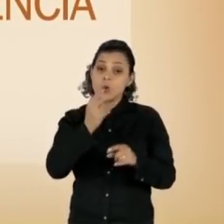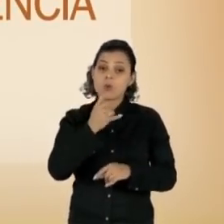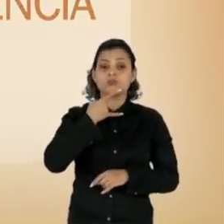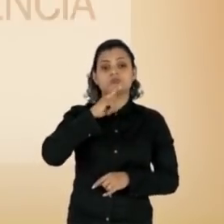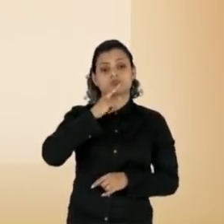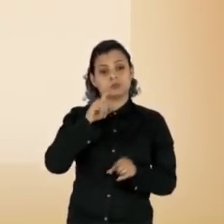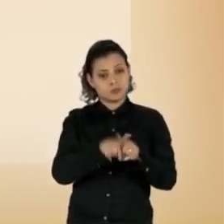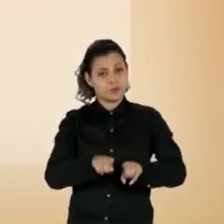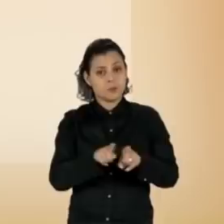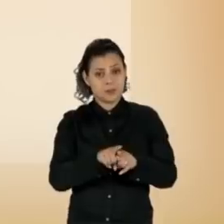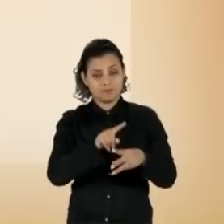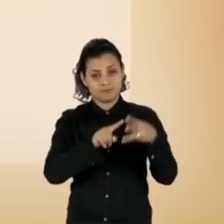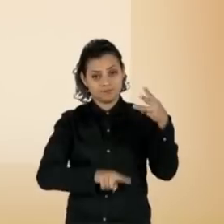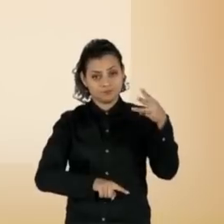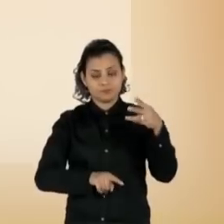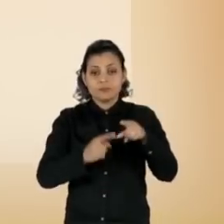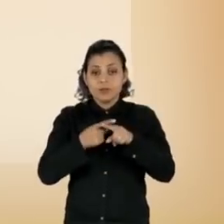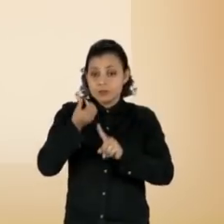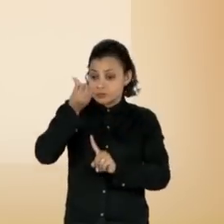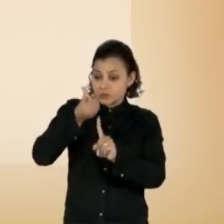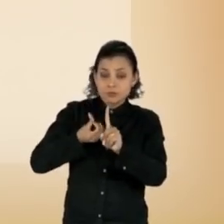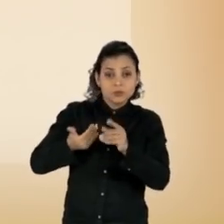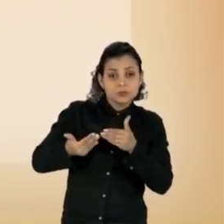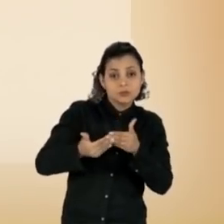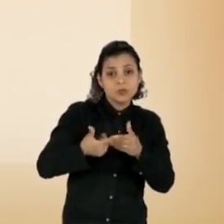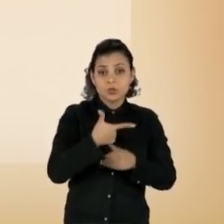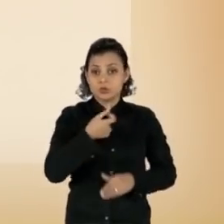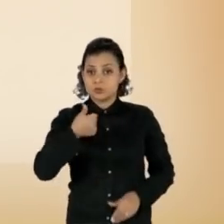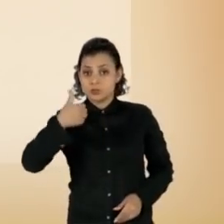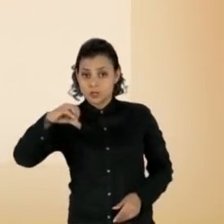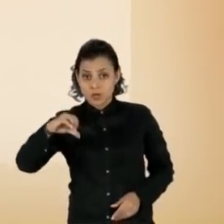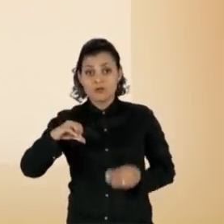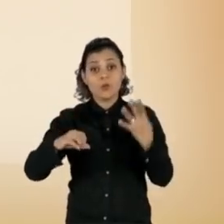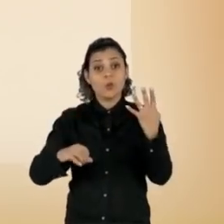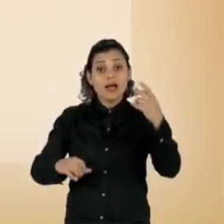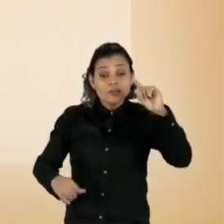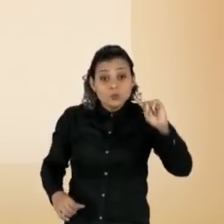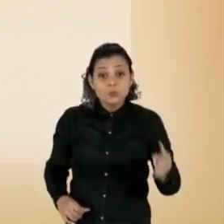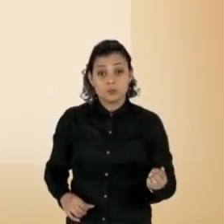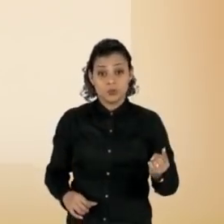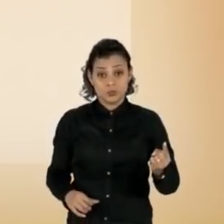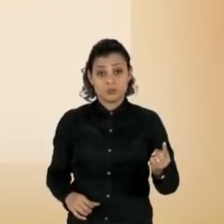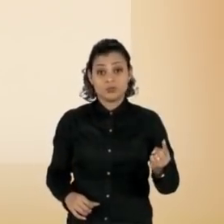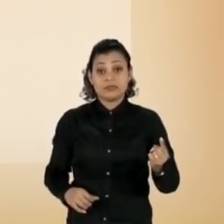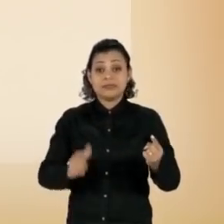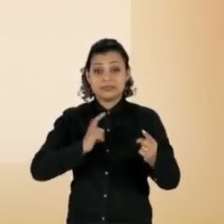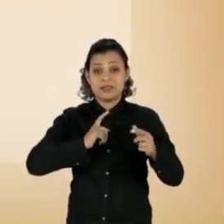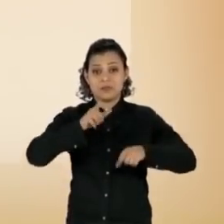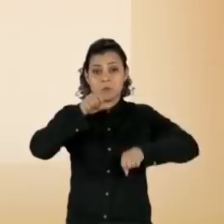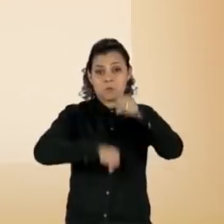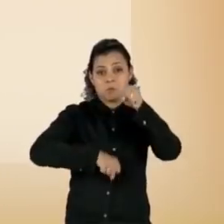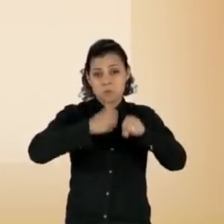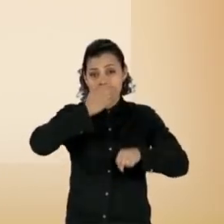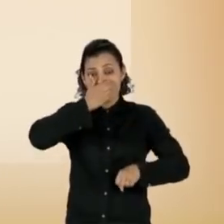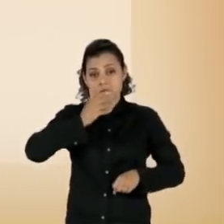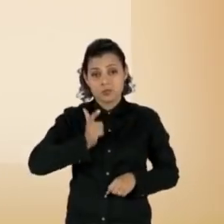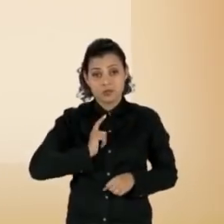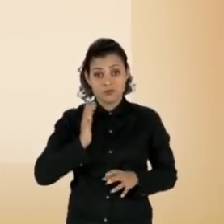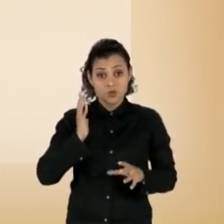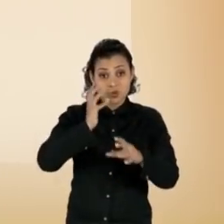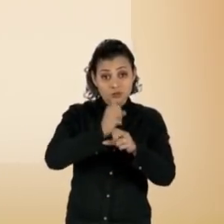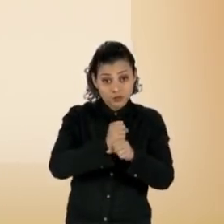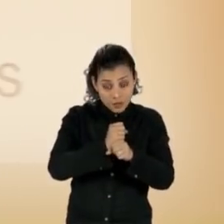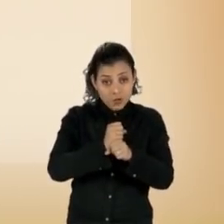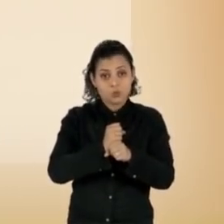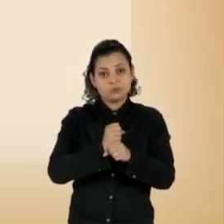embriagada por exemplo somente no primeiro semestre de 2019 4172 vulneráveis foram estuprados na contagem